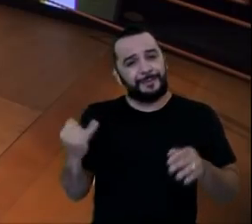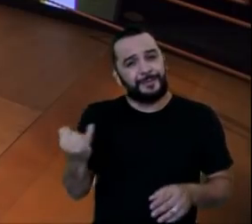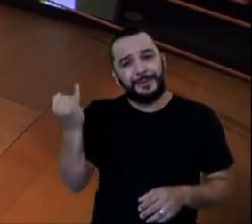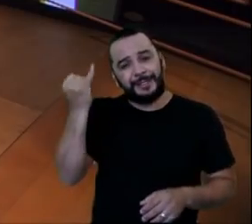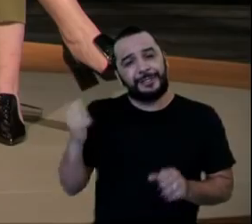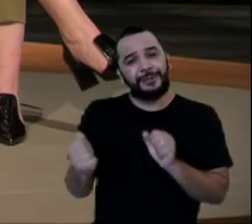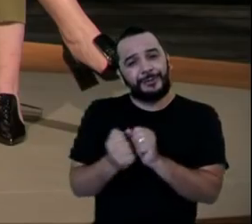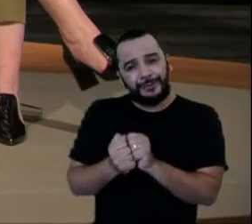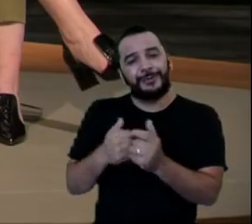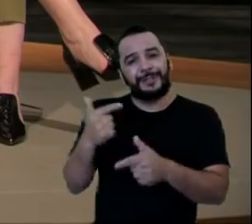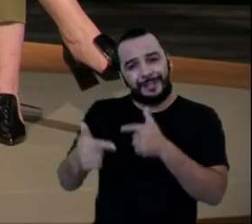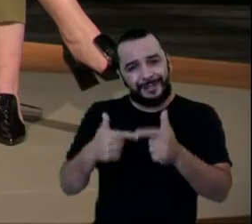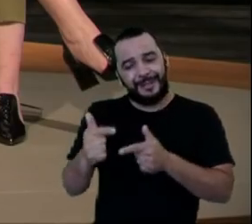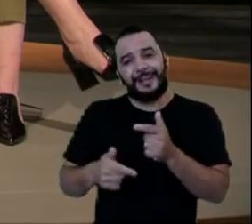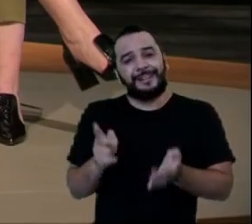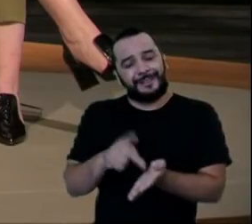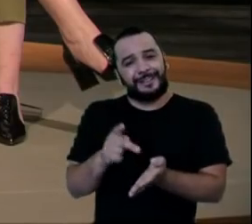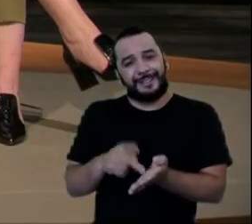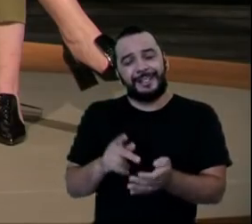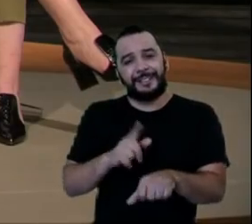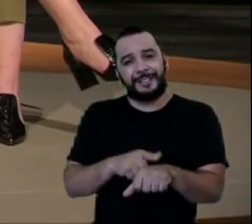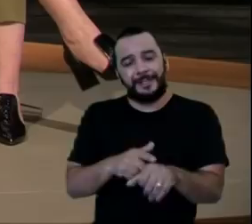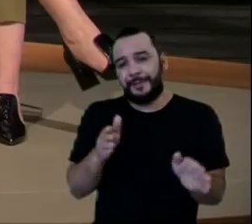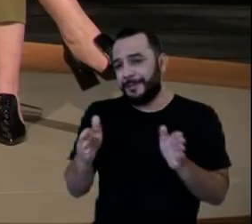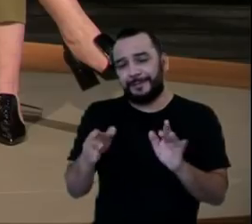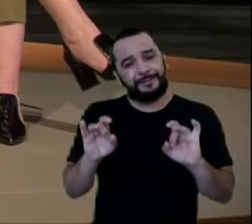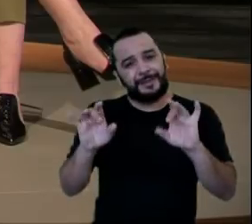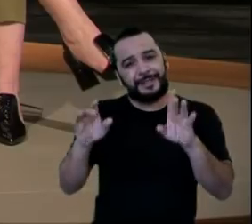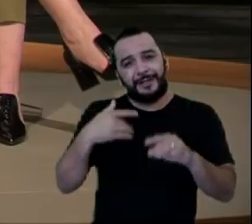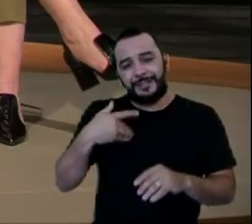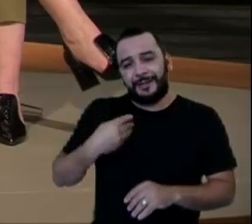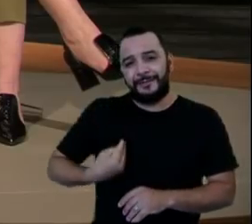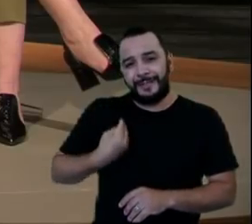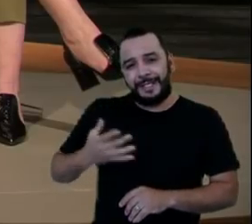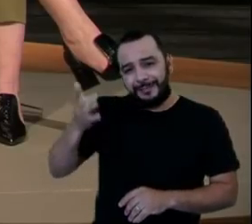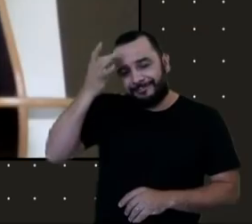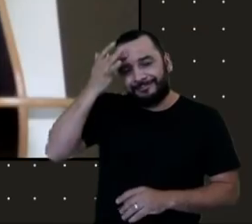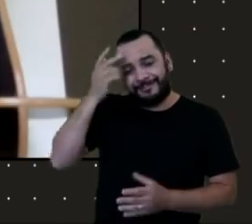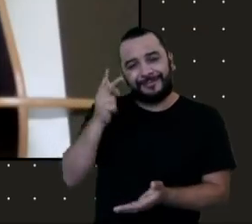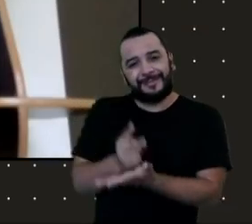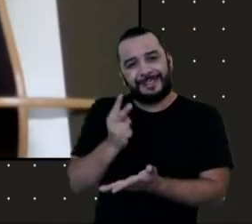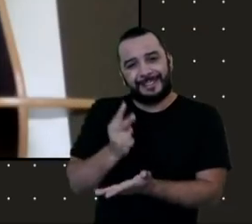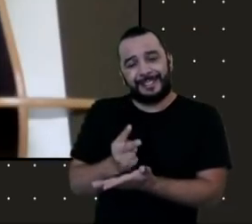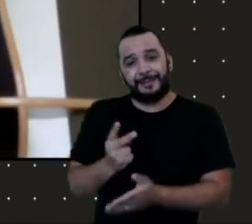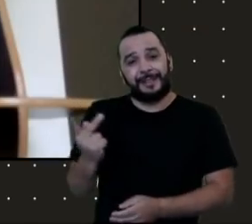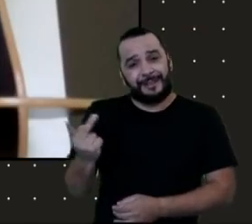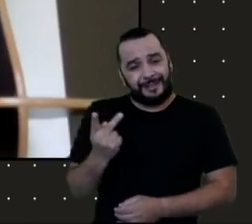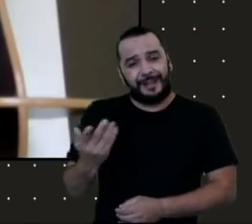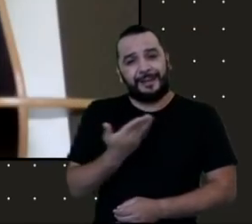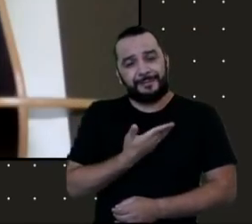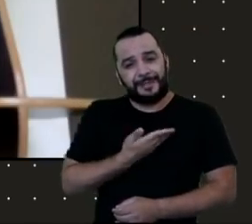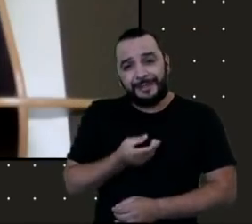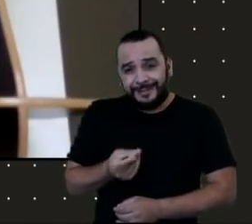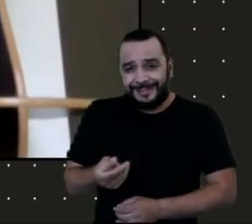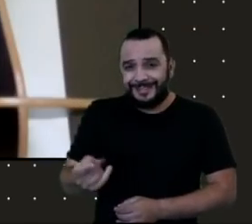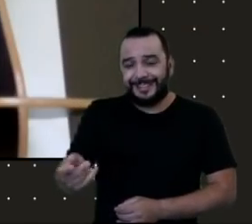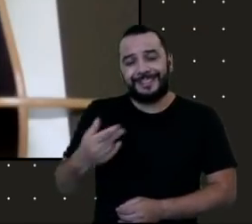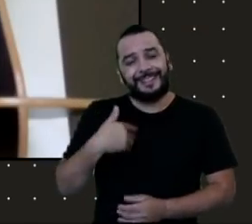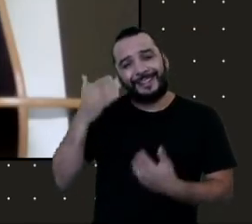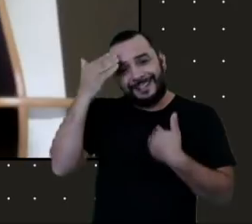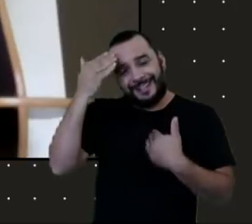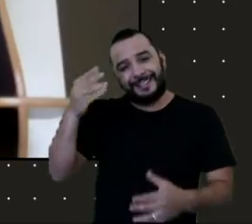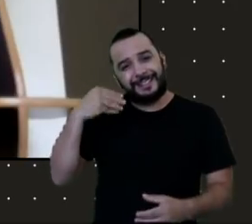teatro, aquele ator que a gente gosta de falar assim, com boca cheia, né? Que é um grande ator, um grande colega, um